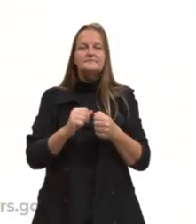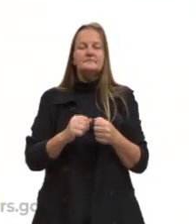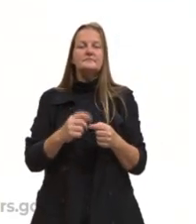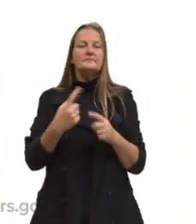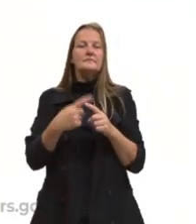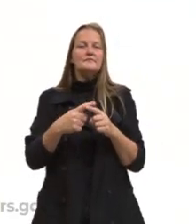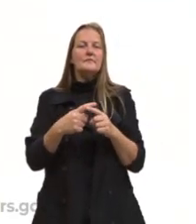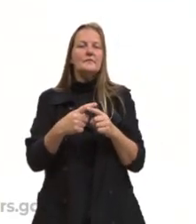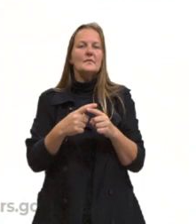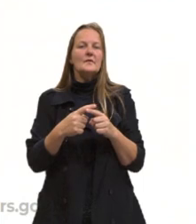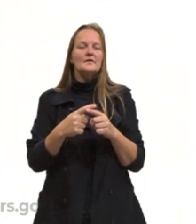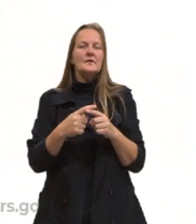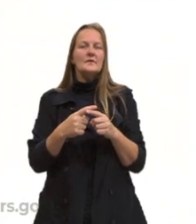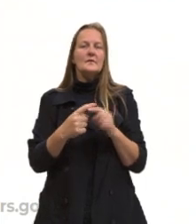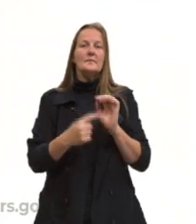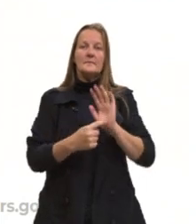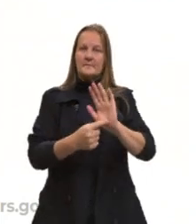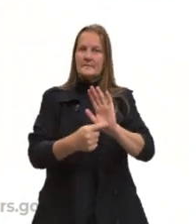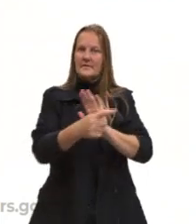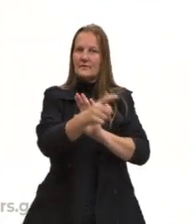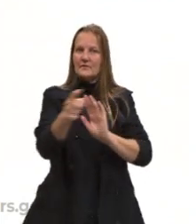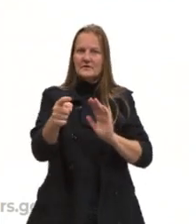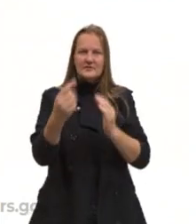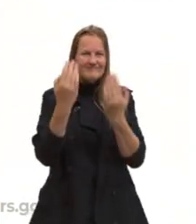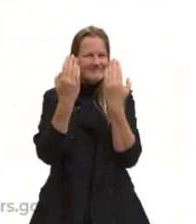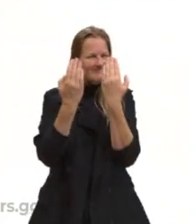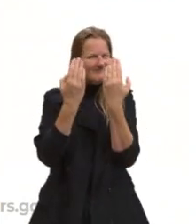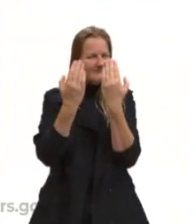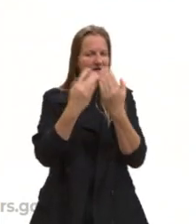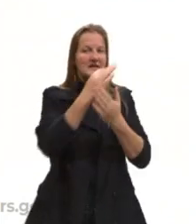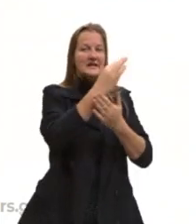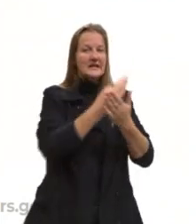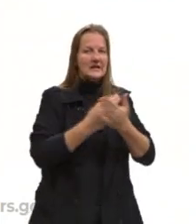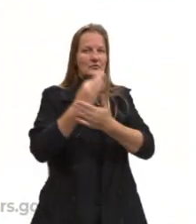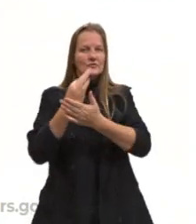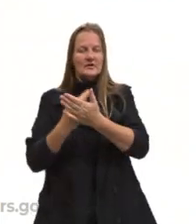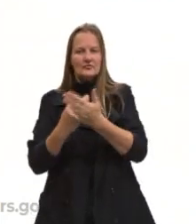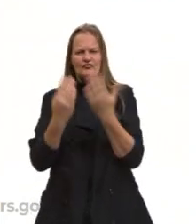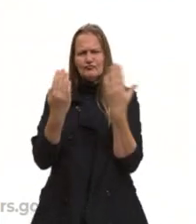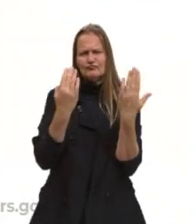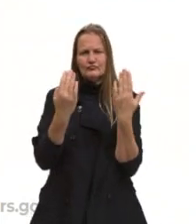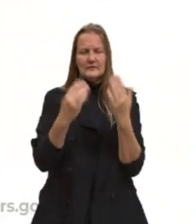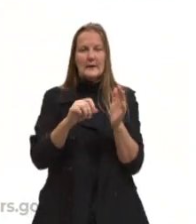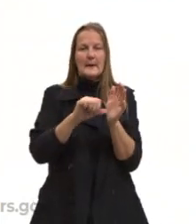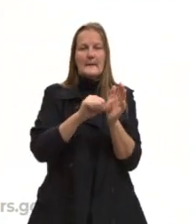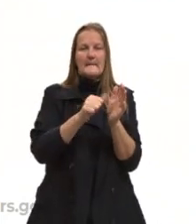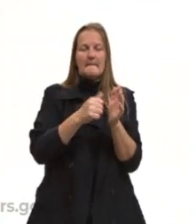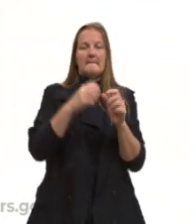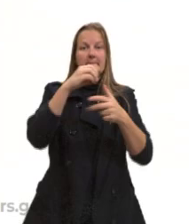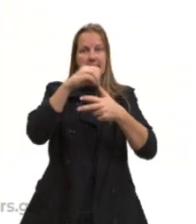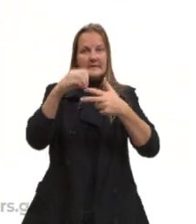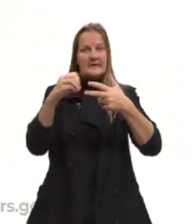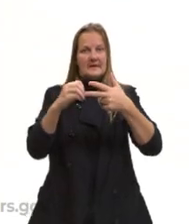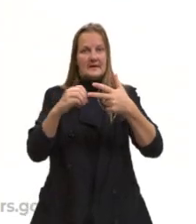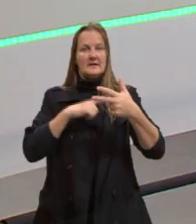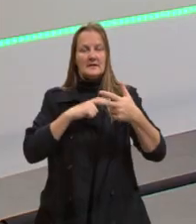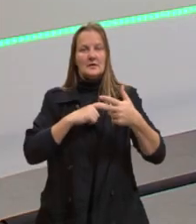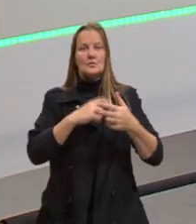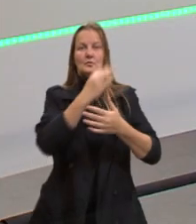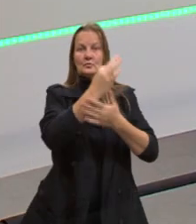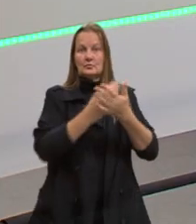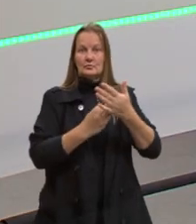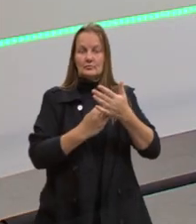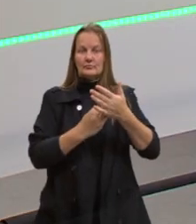inferências pessoal Ok para vocês contrastar em uns tipos de texto no ENEM normalmente vocês tem um